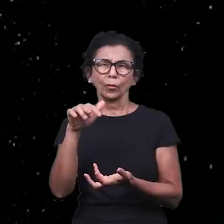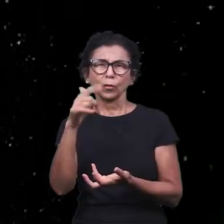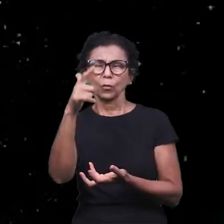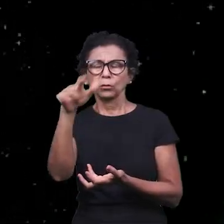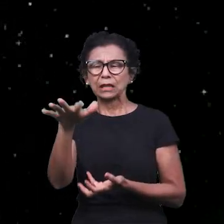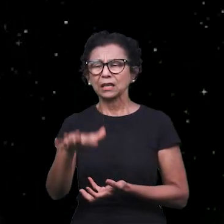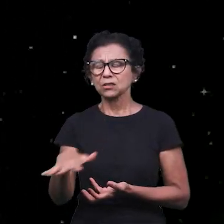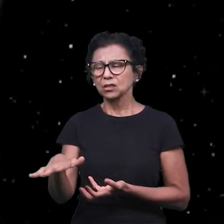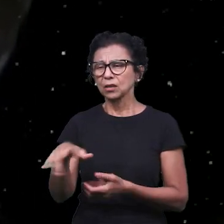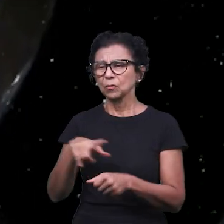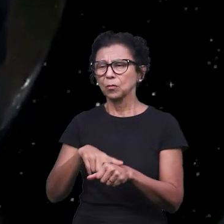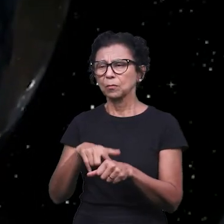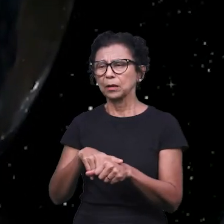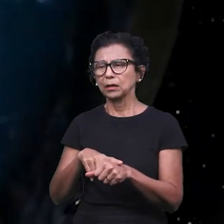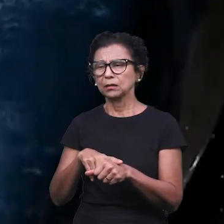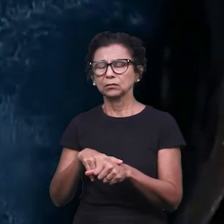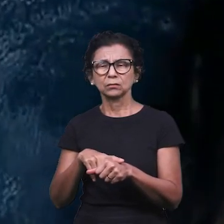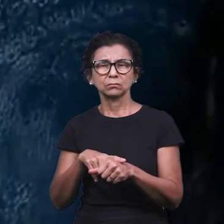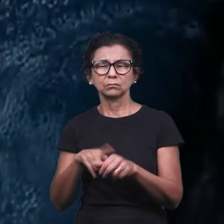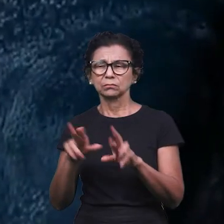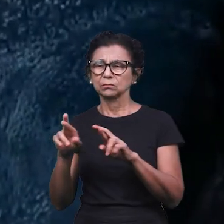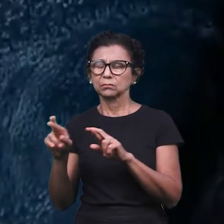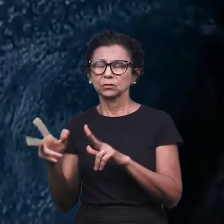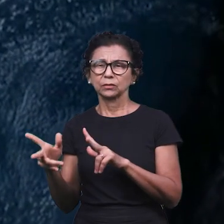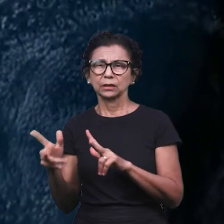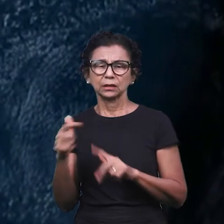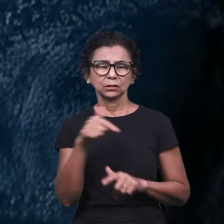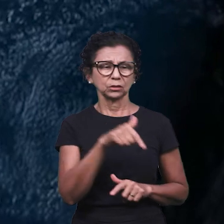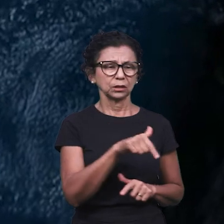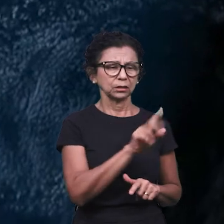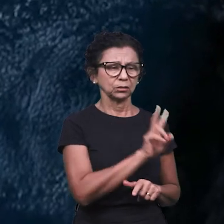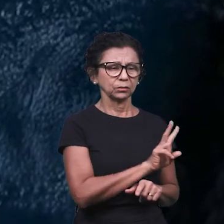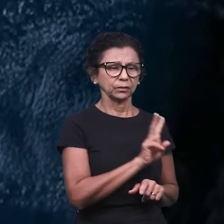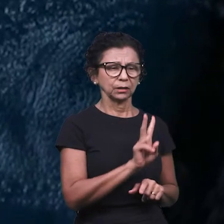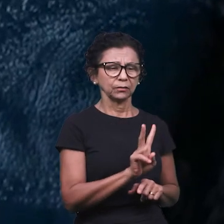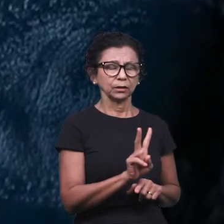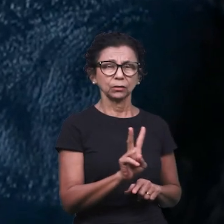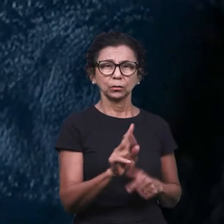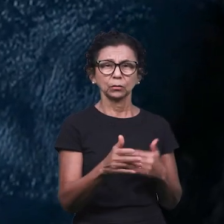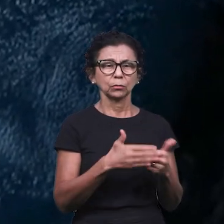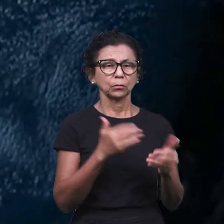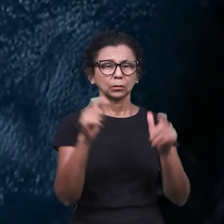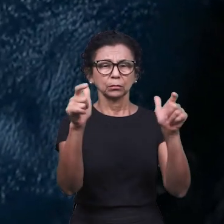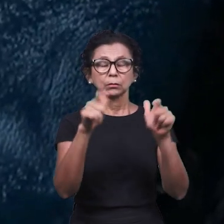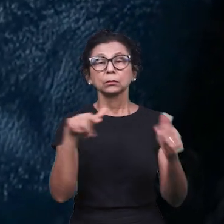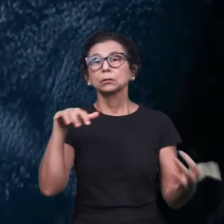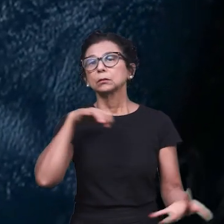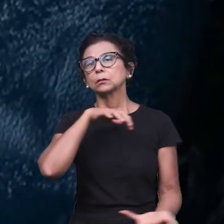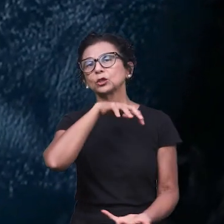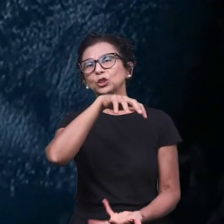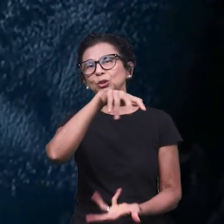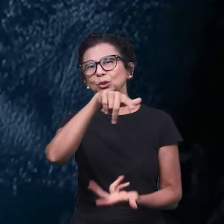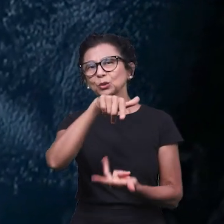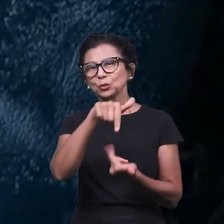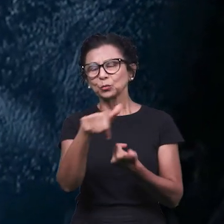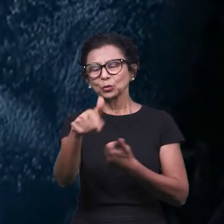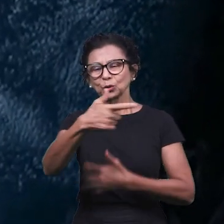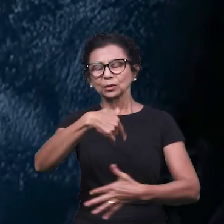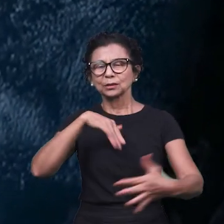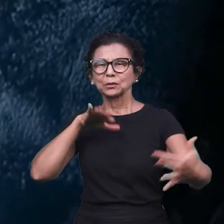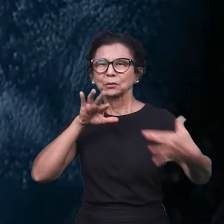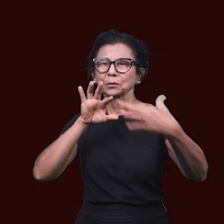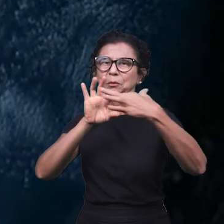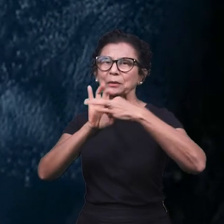via satélite para as igrejas. Ali é chamado de banda C, né? A TV em banda